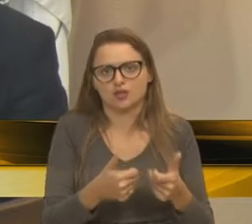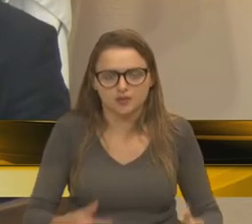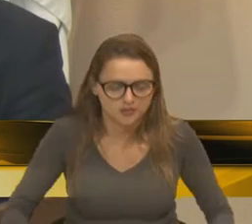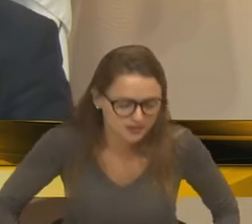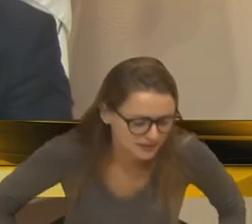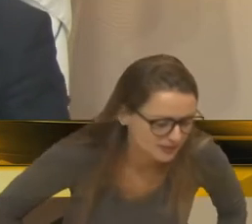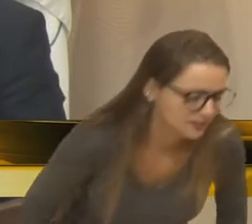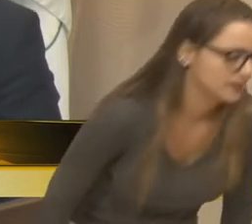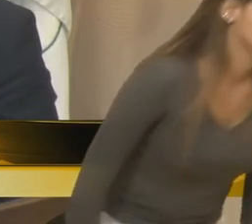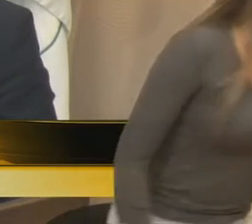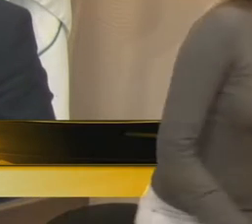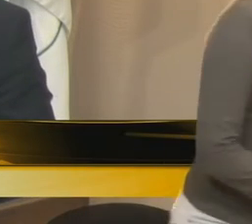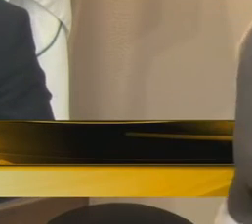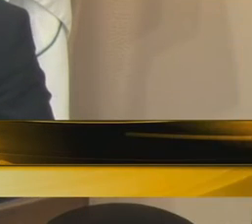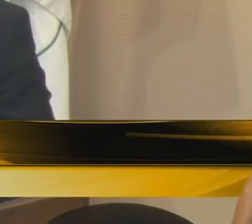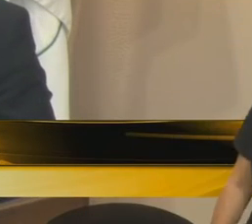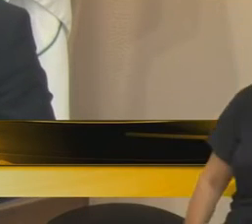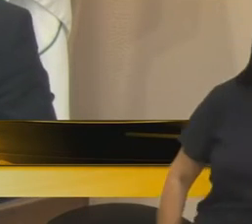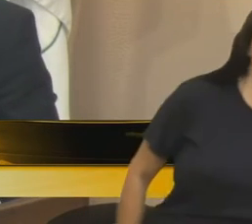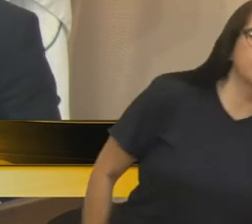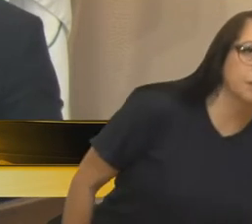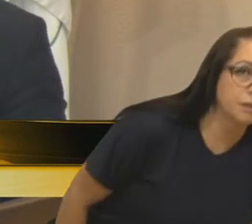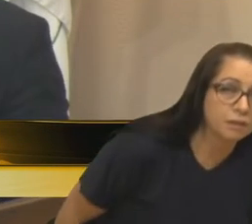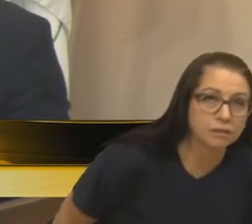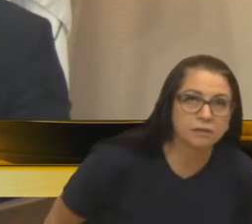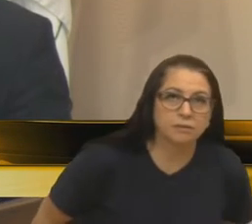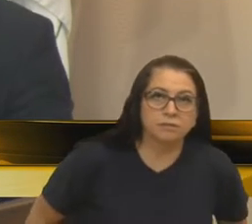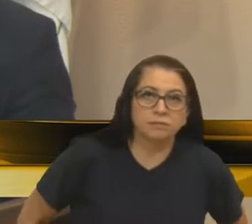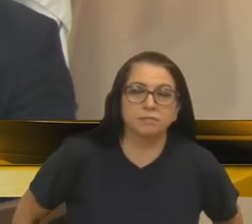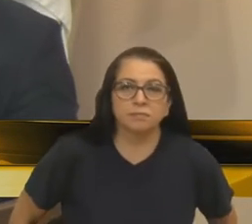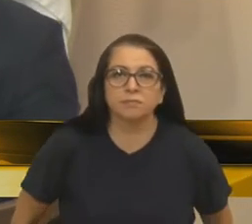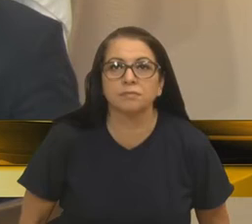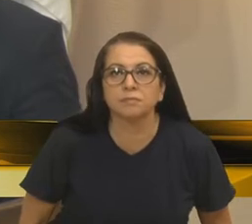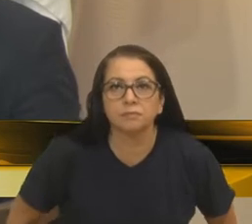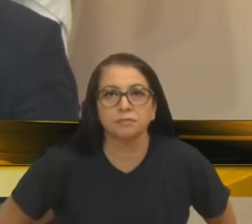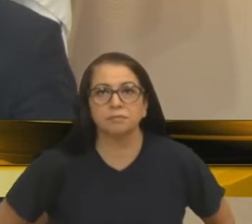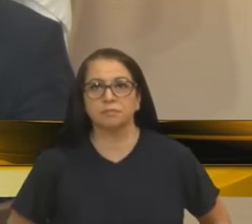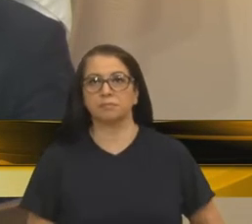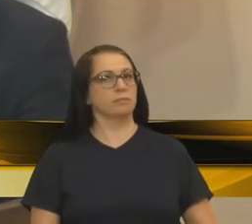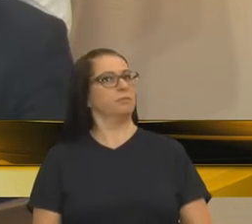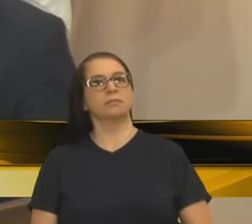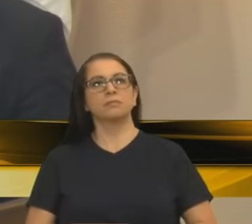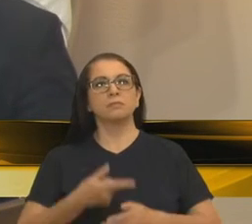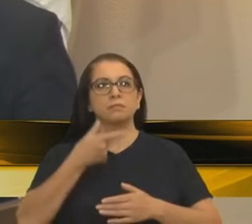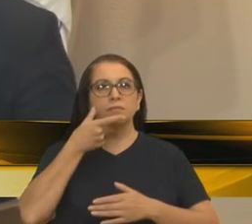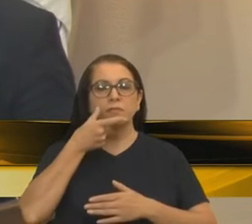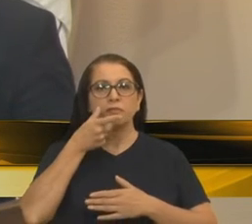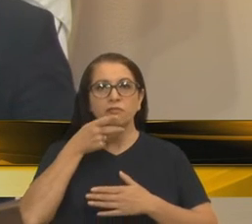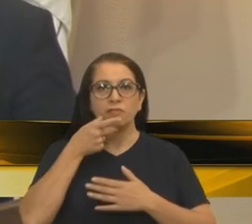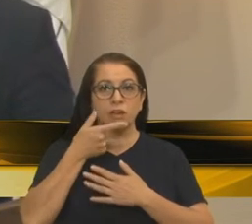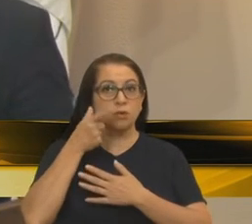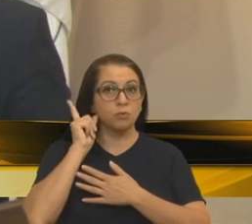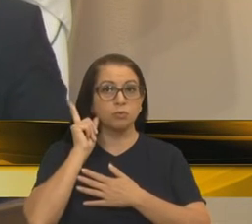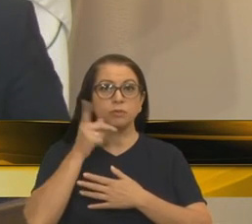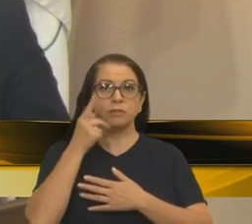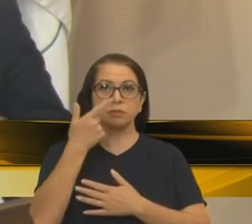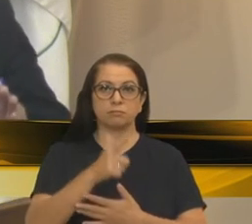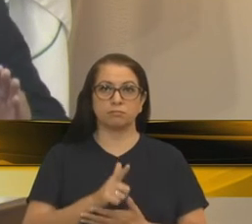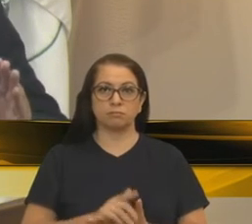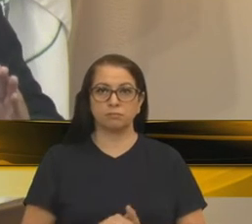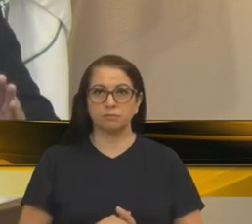é isso. E eu alertei ontem e alerto de novo. Um dia, e num breve espaço de